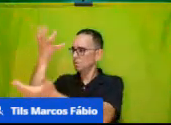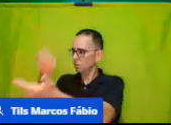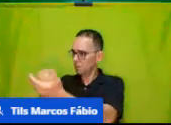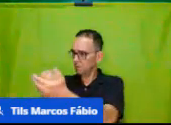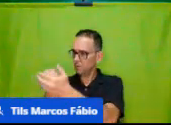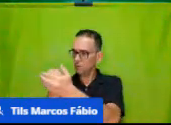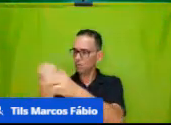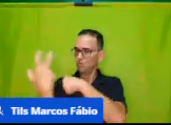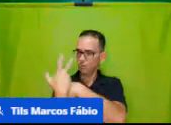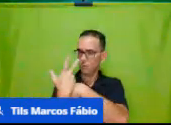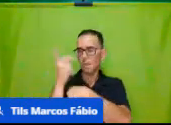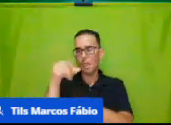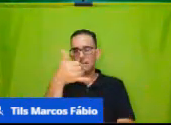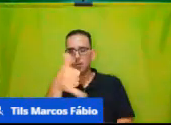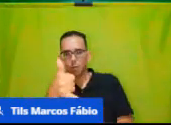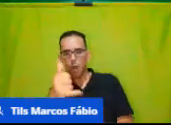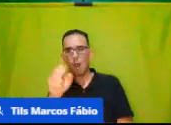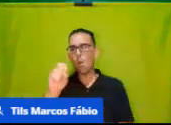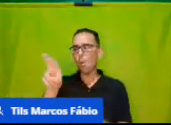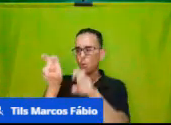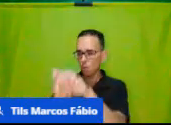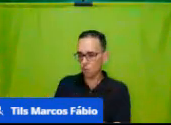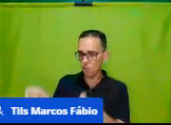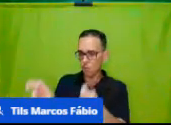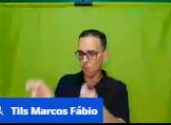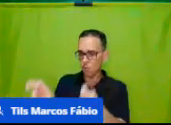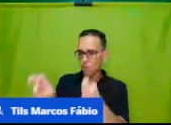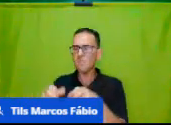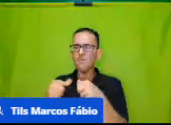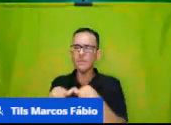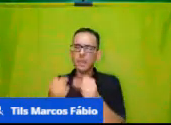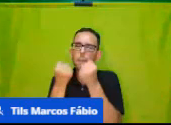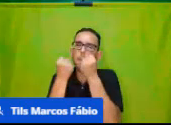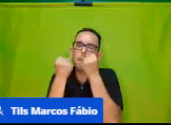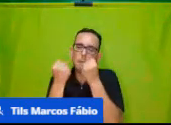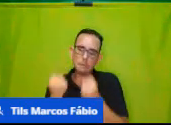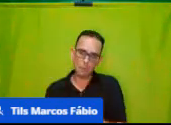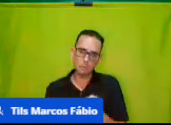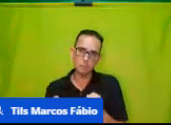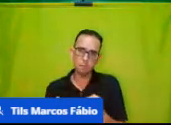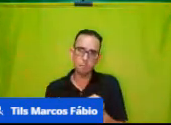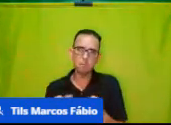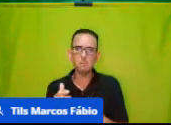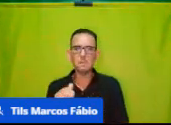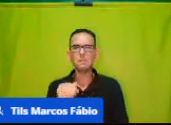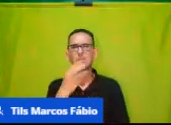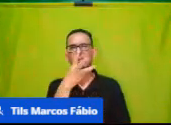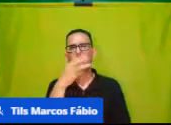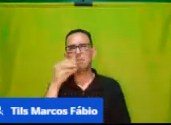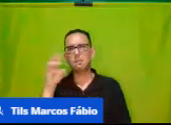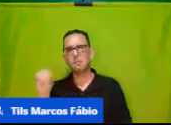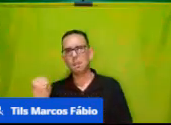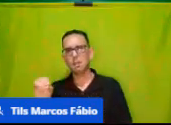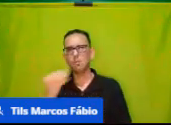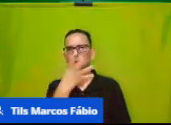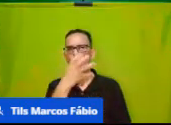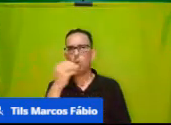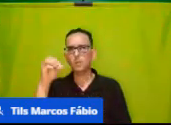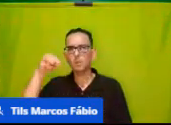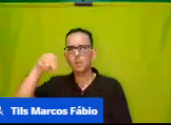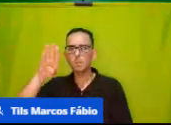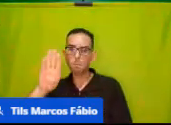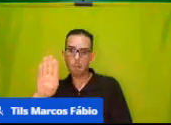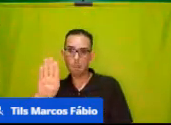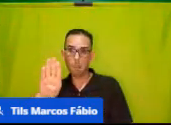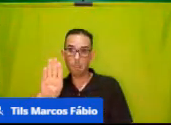seja ela no celular ou seja ela no computador, fica muito grande, assim, sei lá, uns 300, 400 mega, né? Quando você